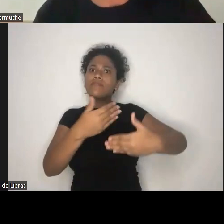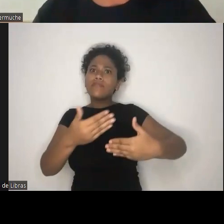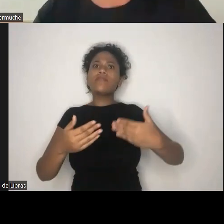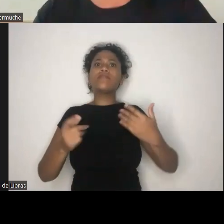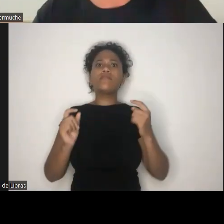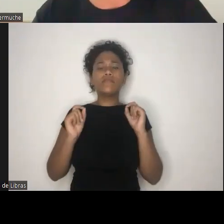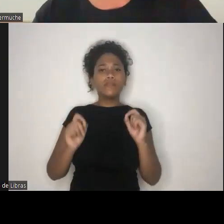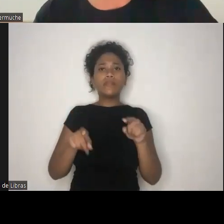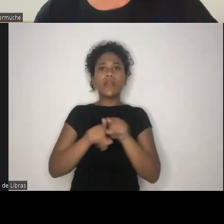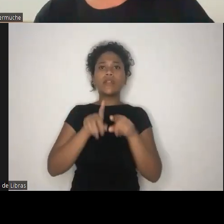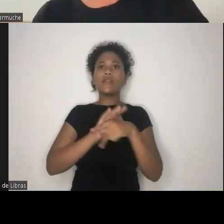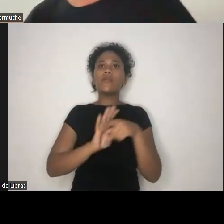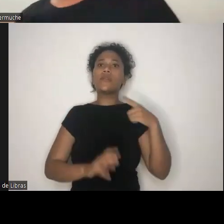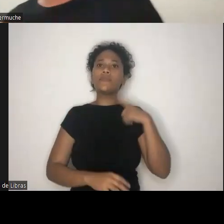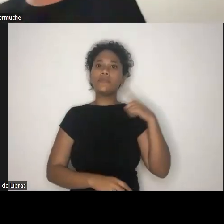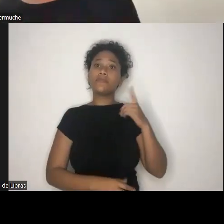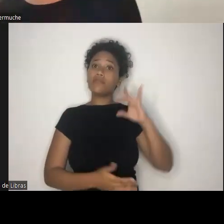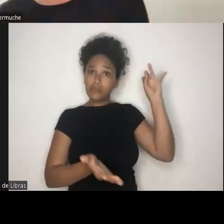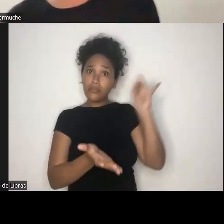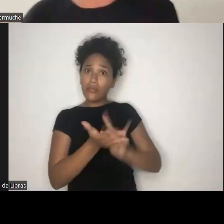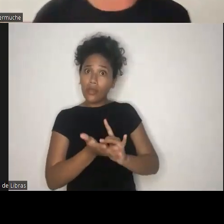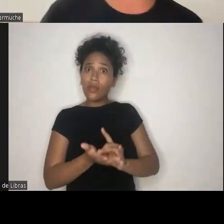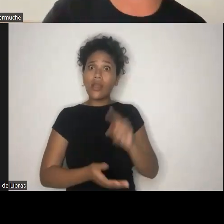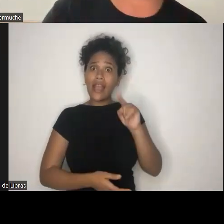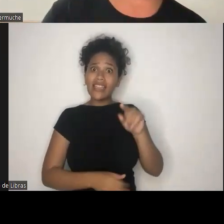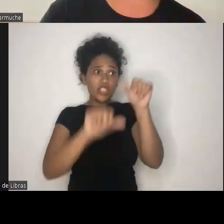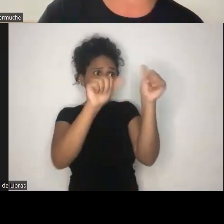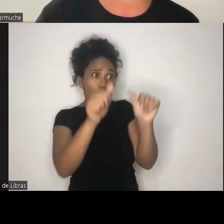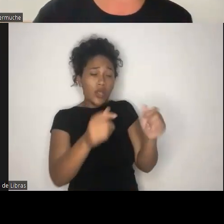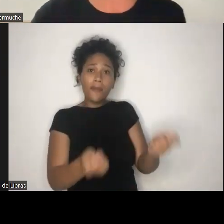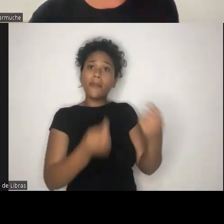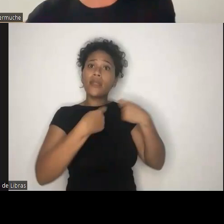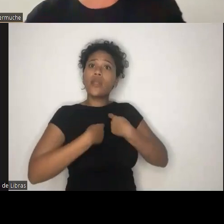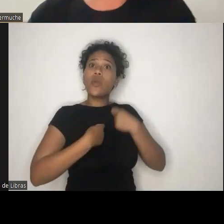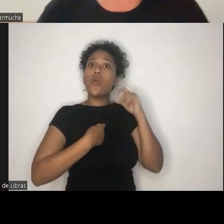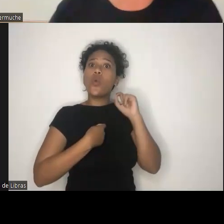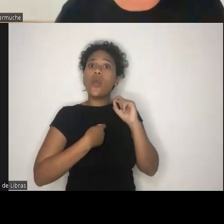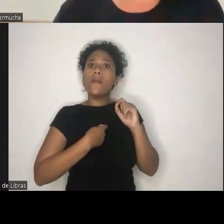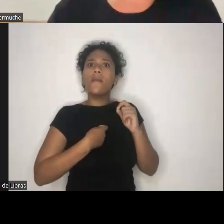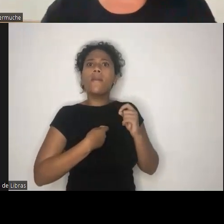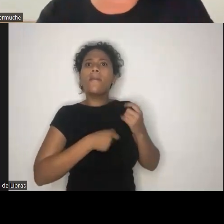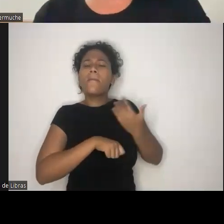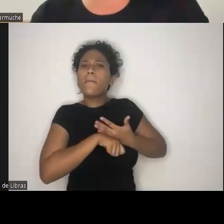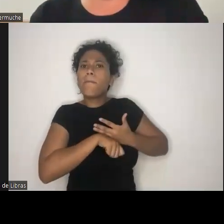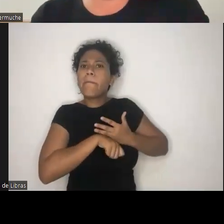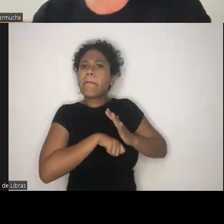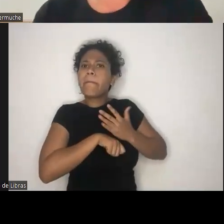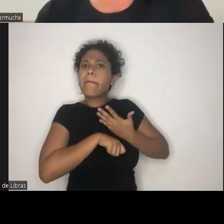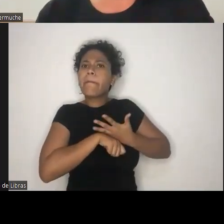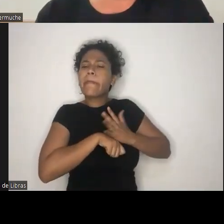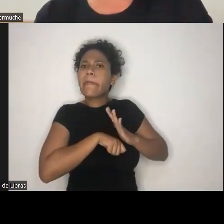e realmente é essas esculturas me levaram para uma série de exercícios de desenho de Realismo